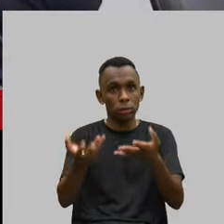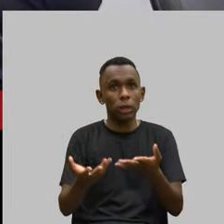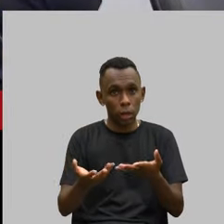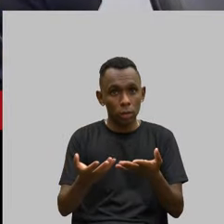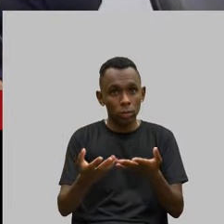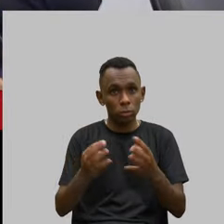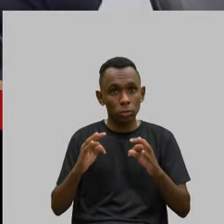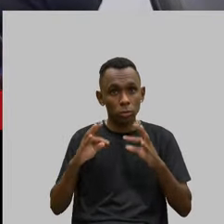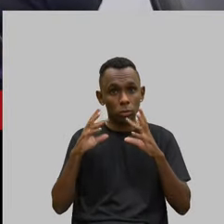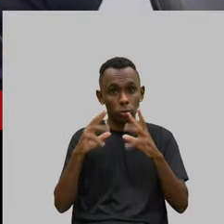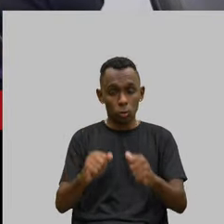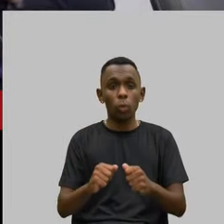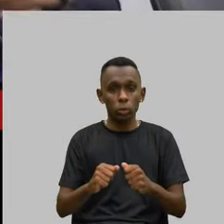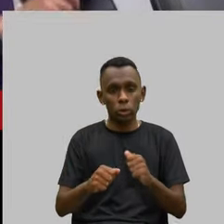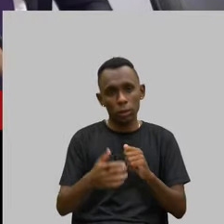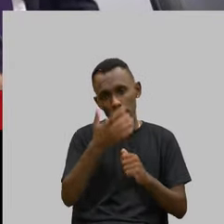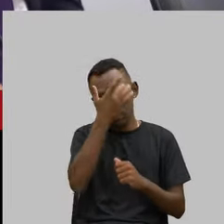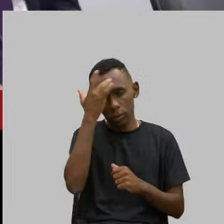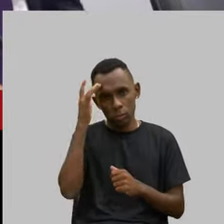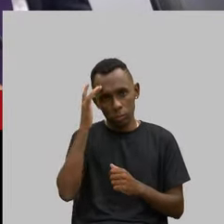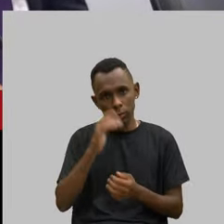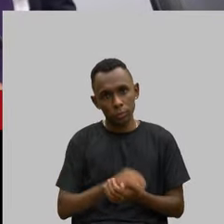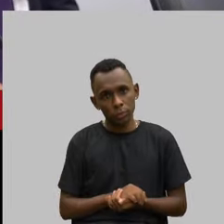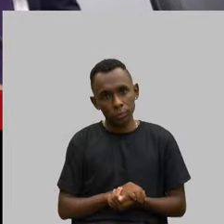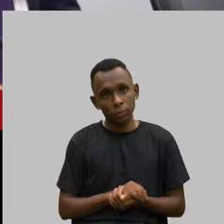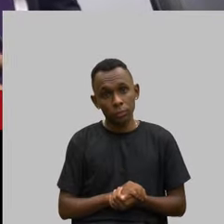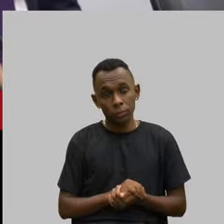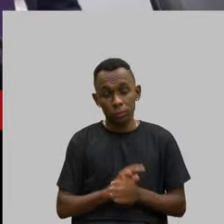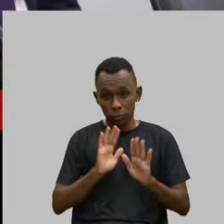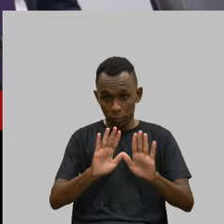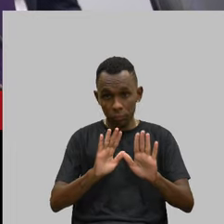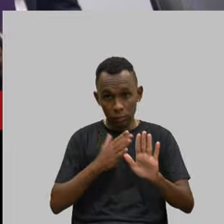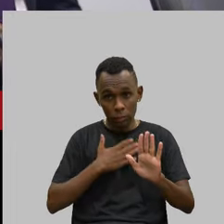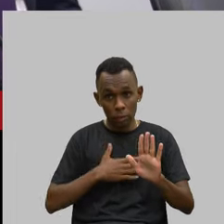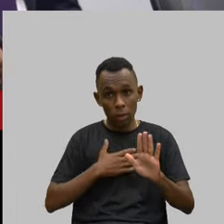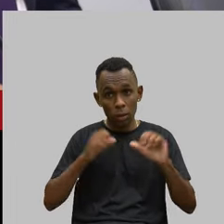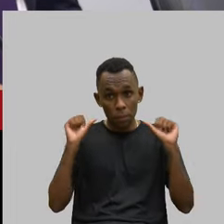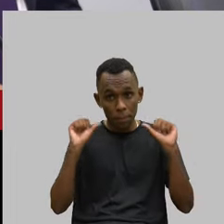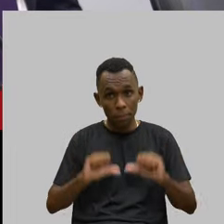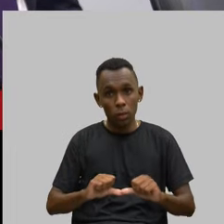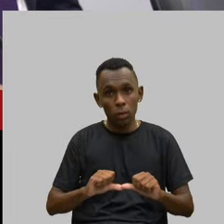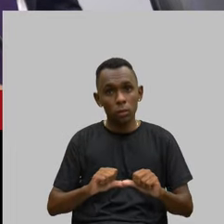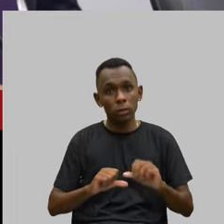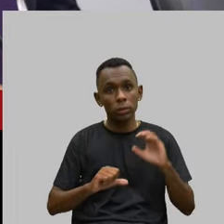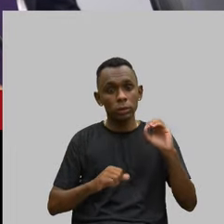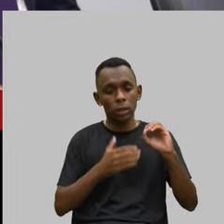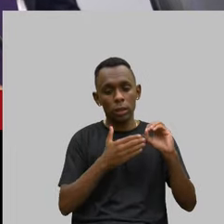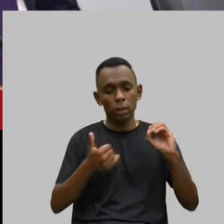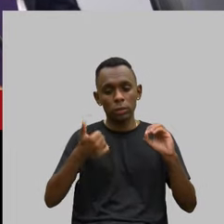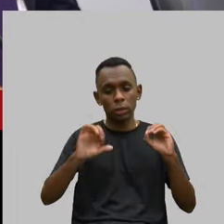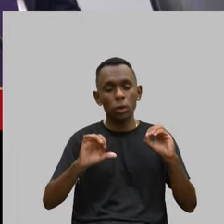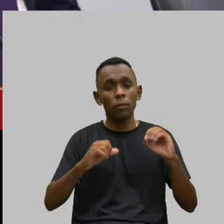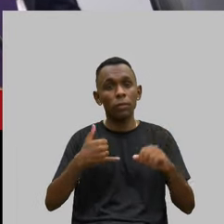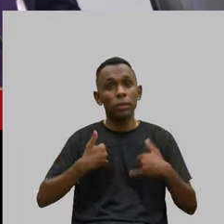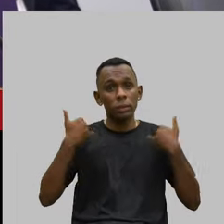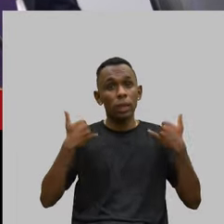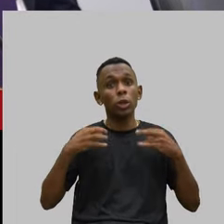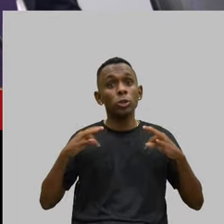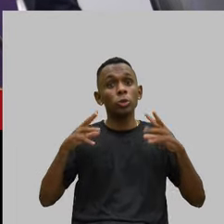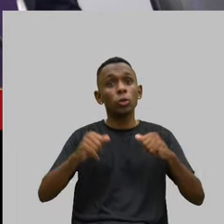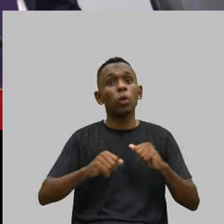integral para as pessoas pior ainda de 0 a 19 anos todos têm